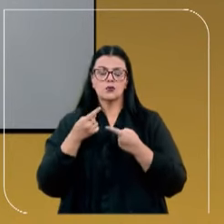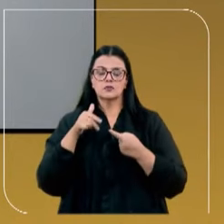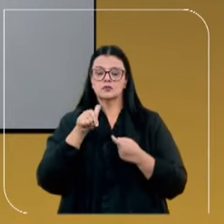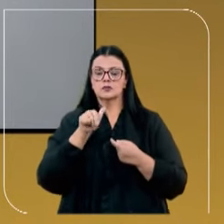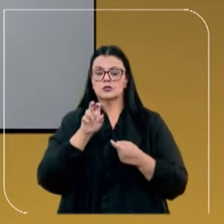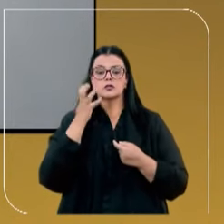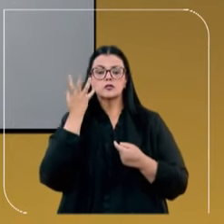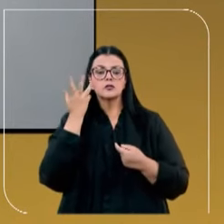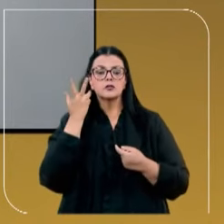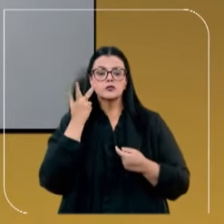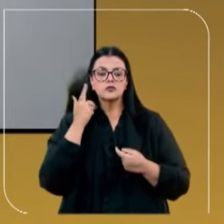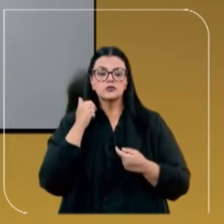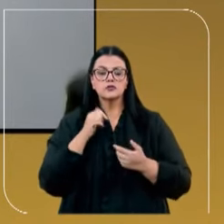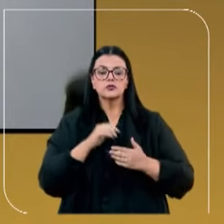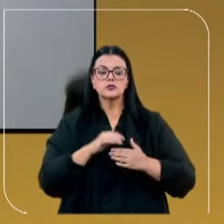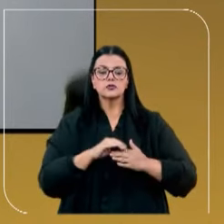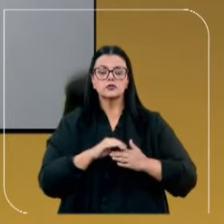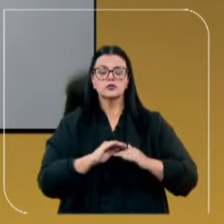lastro.